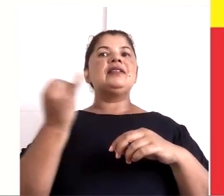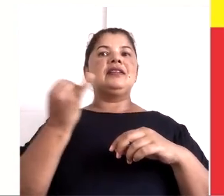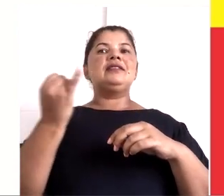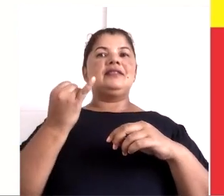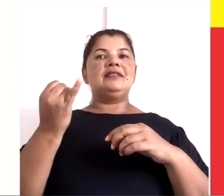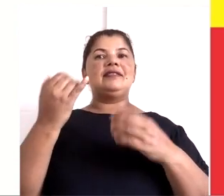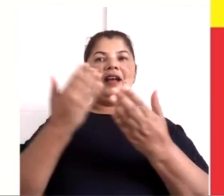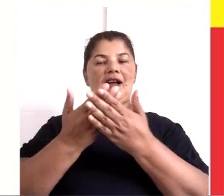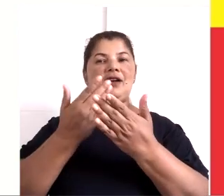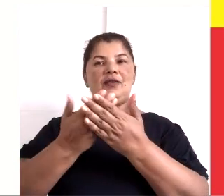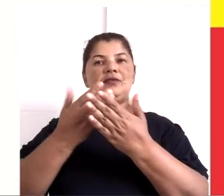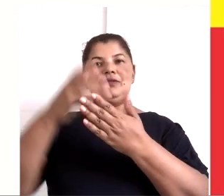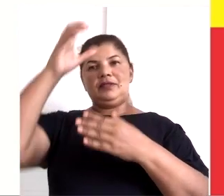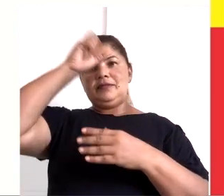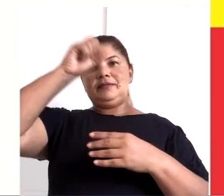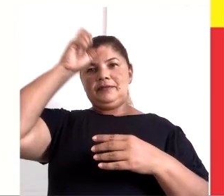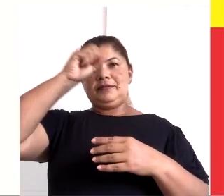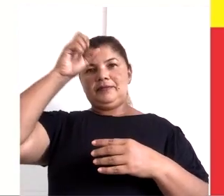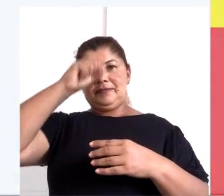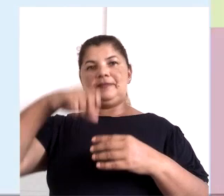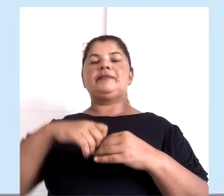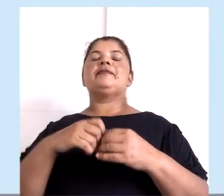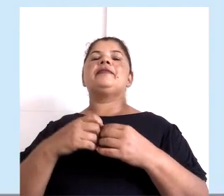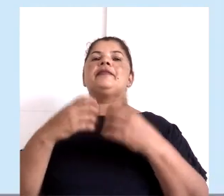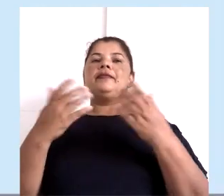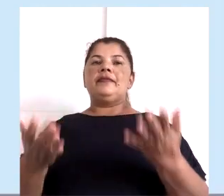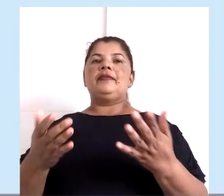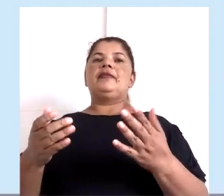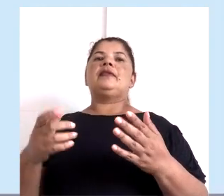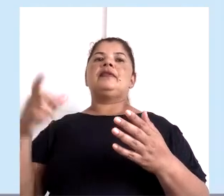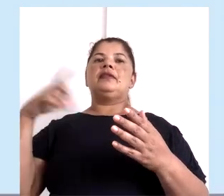aula, ok? Olha para mim, sétimo ano.